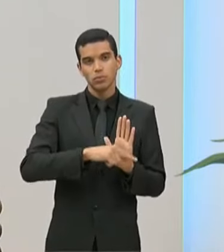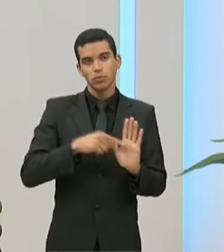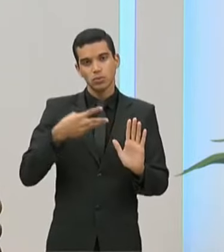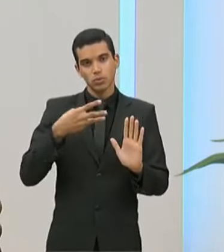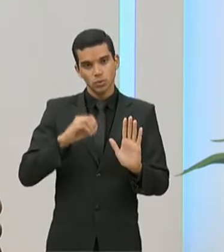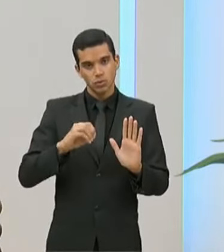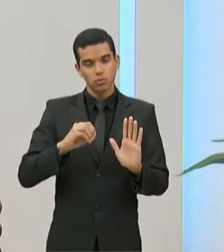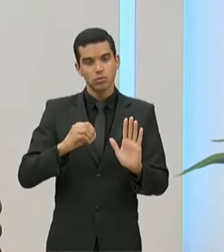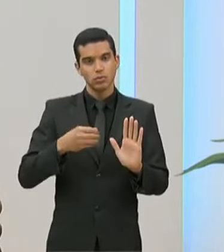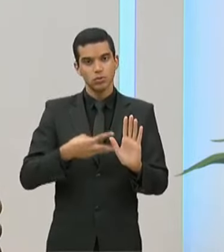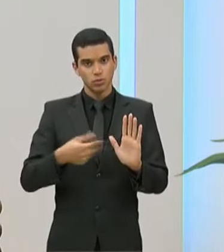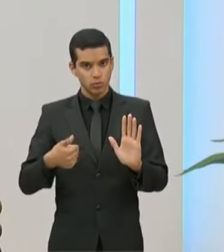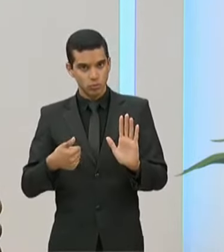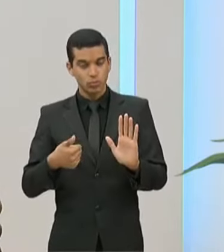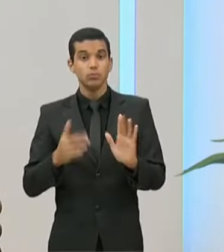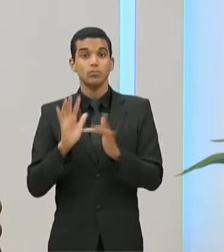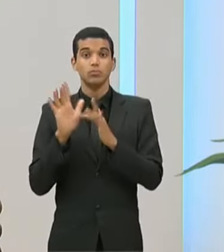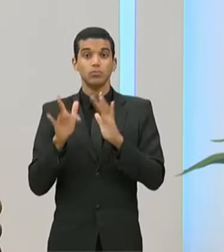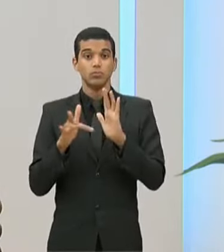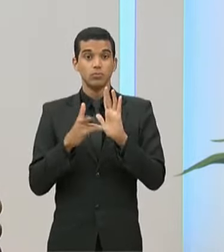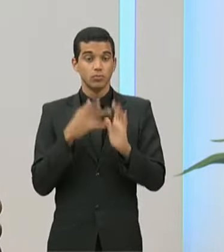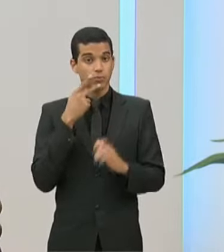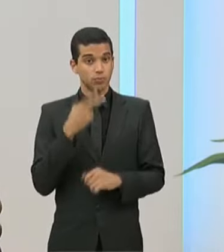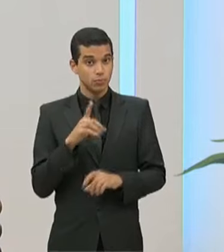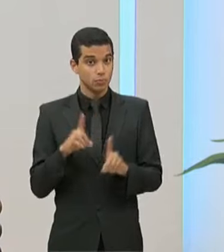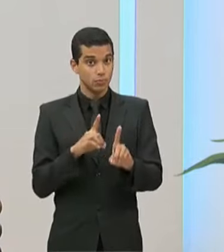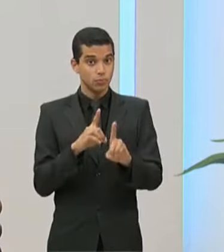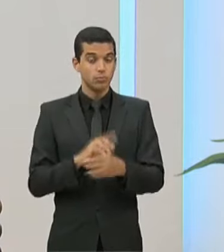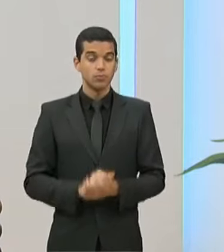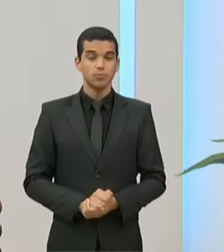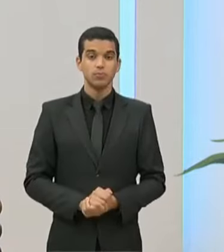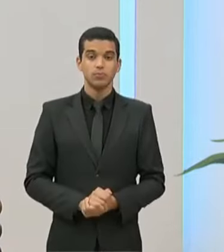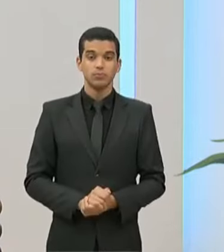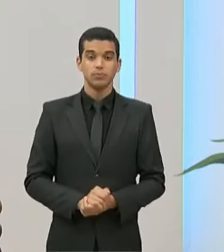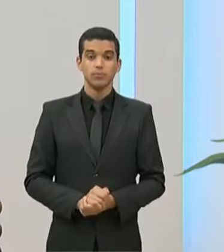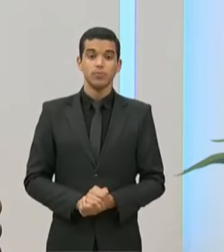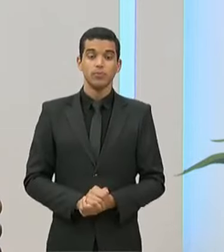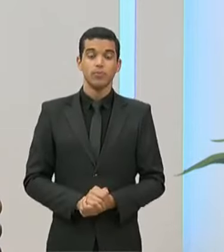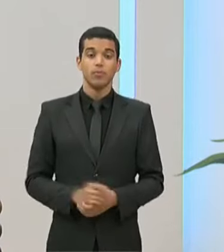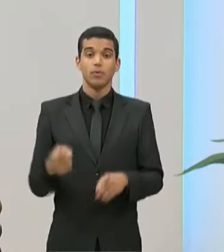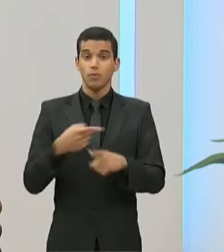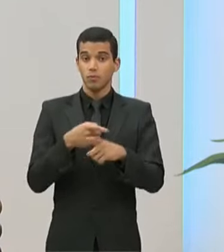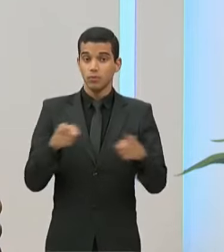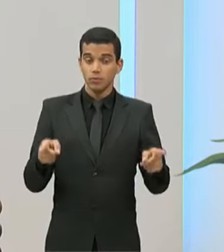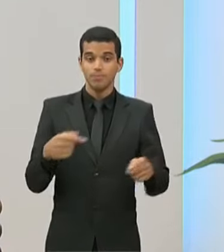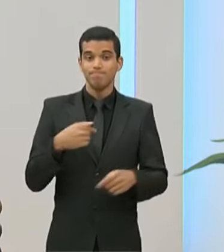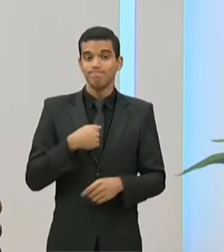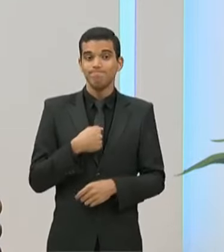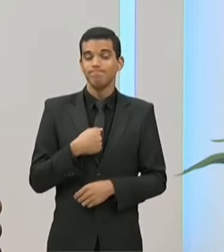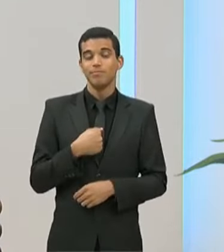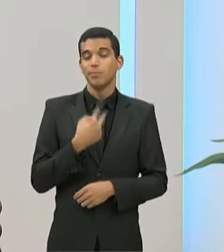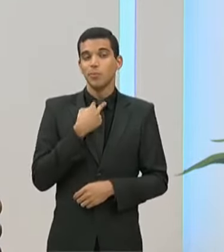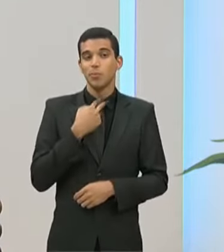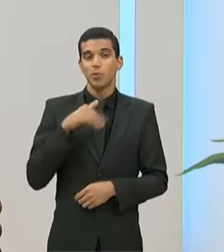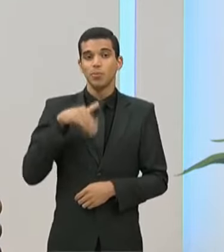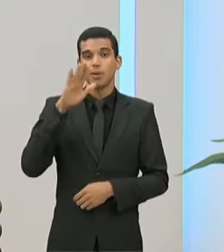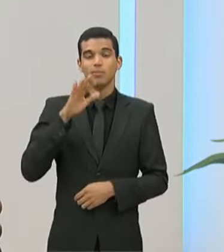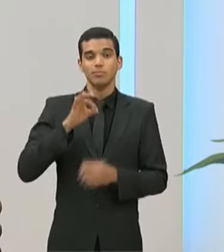versículo 31. Jesus diz o seguinte: já não falarei muito